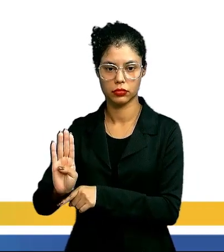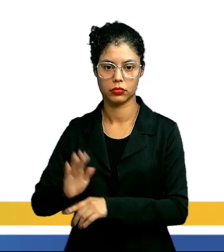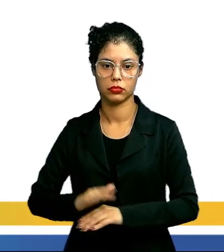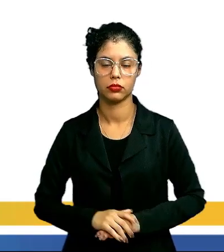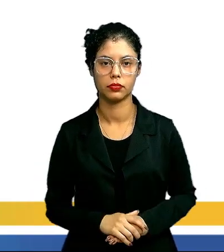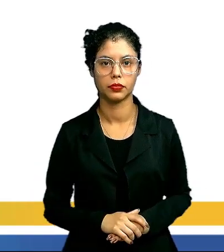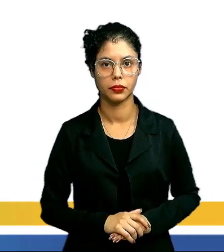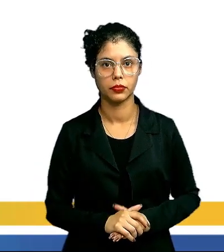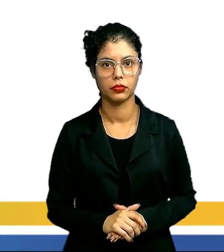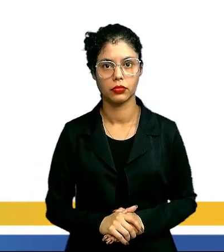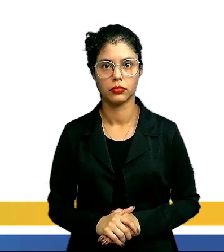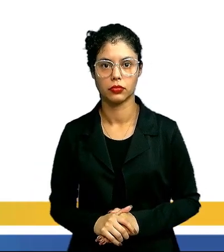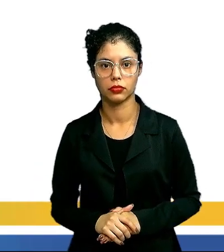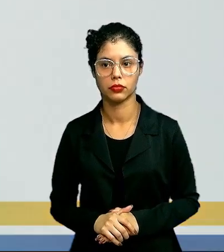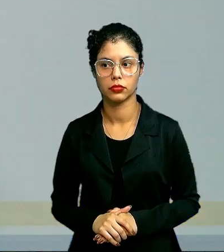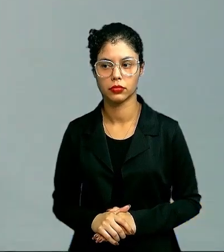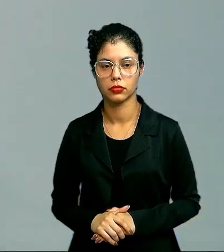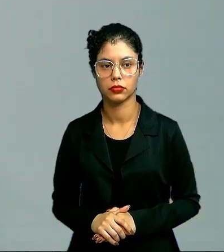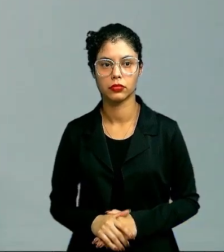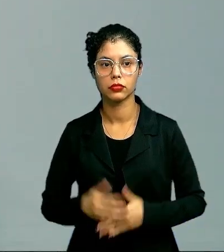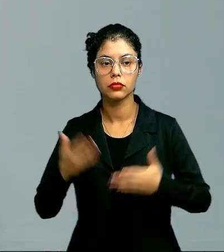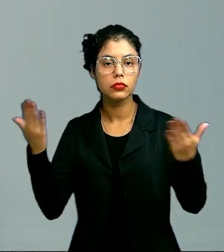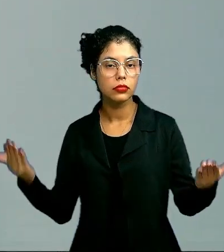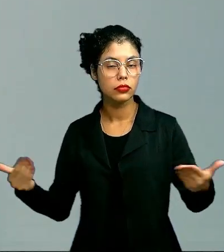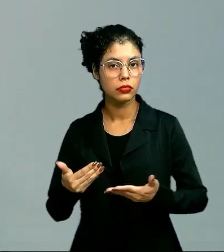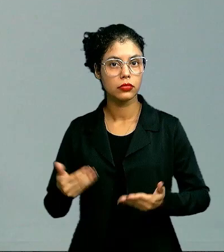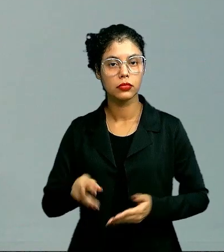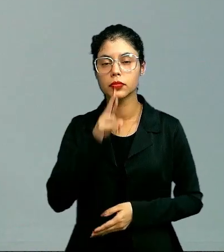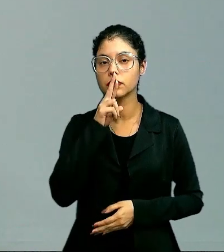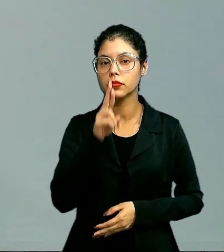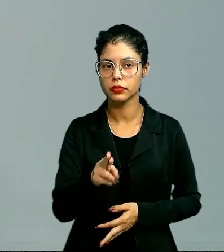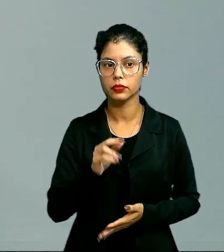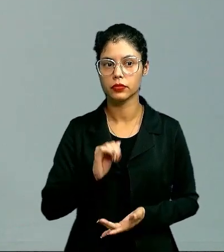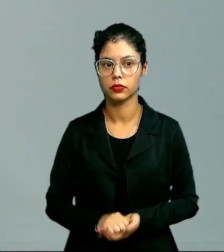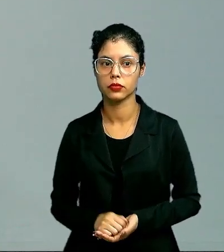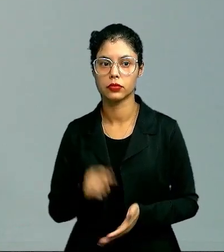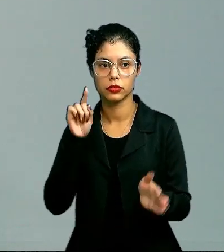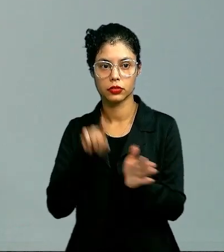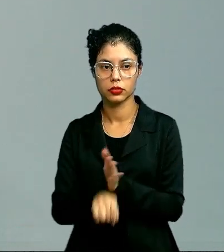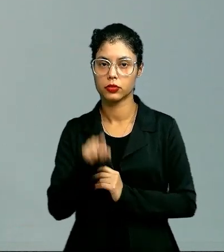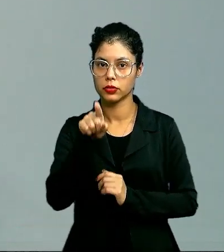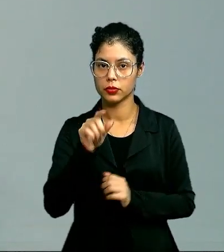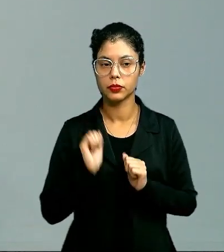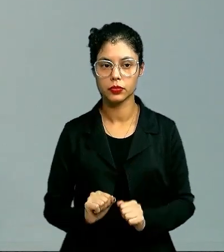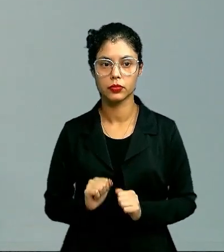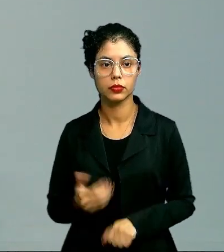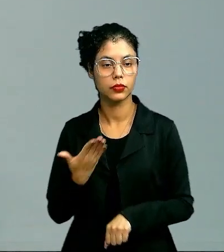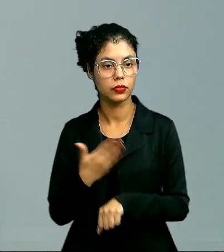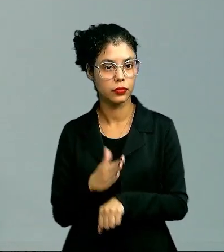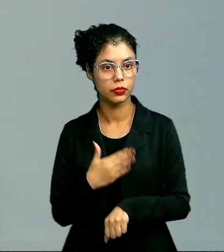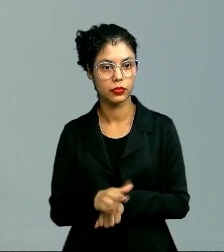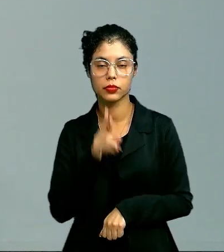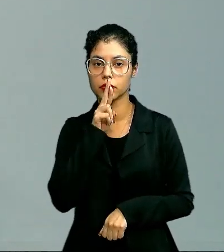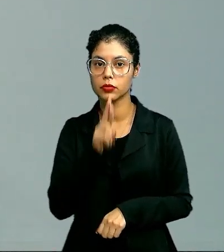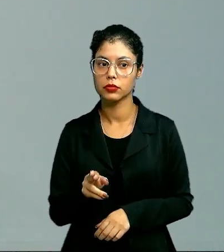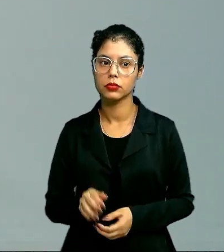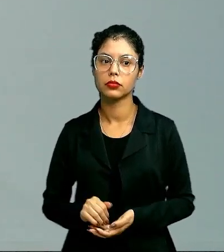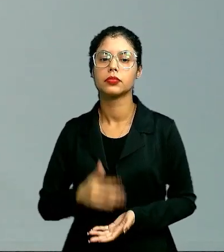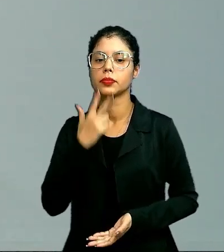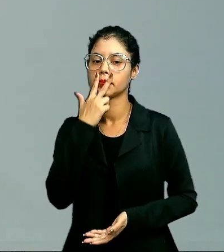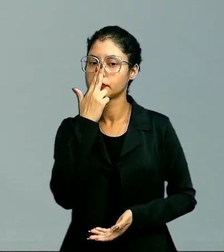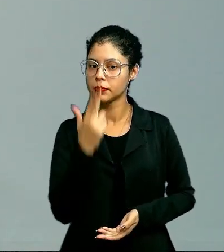é letra b agora que nós resolvemos essas questões você pode praticar com questões